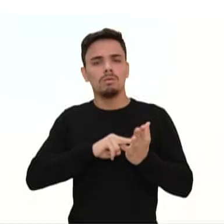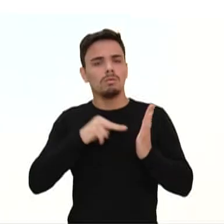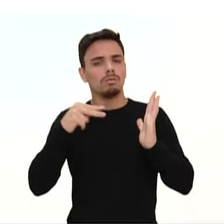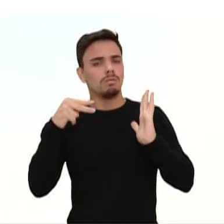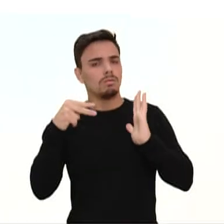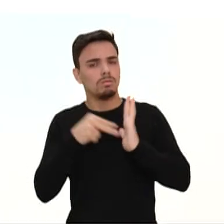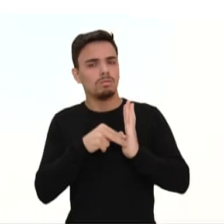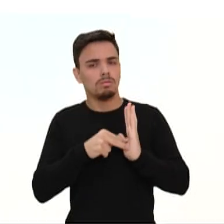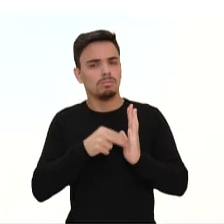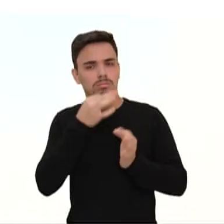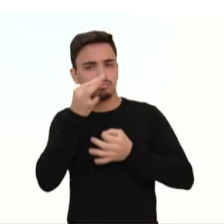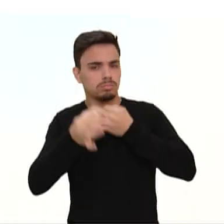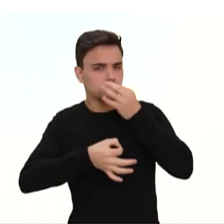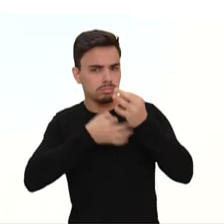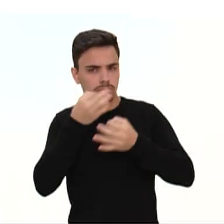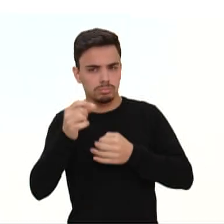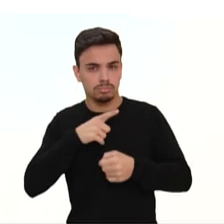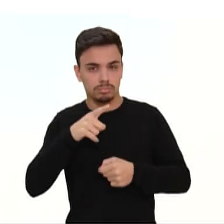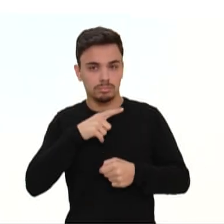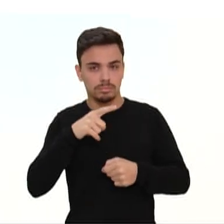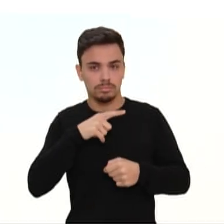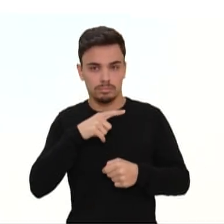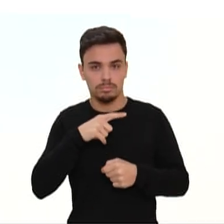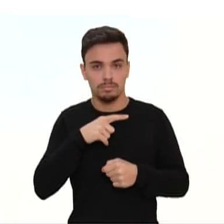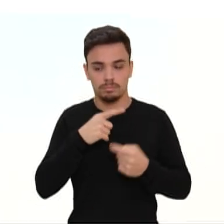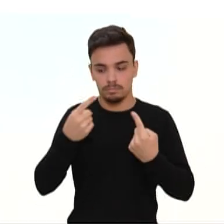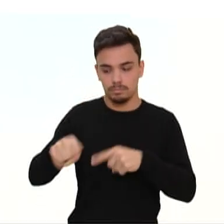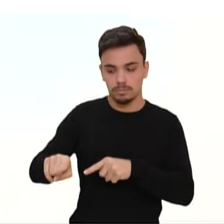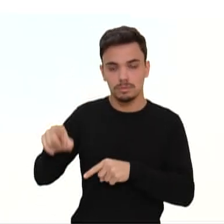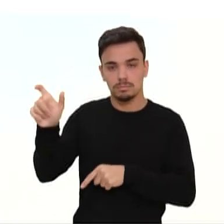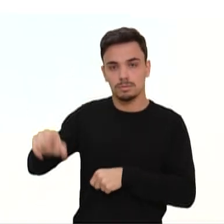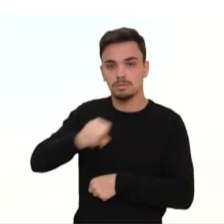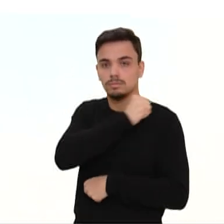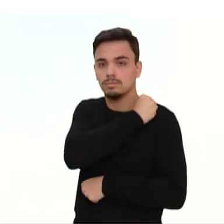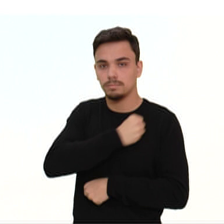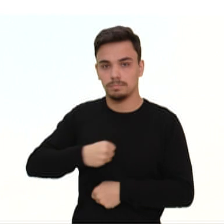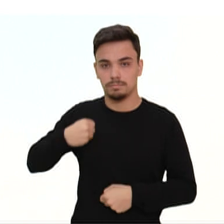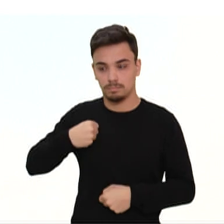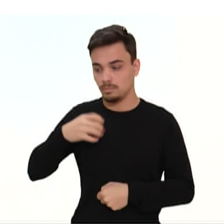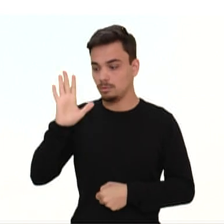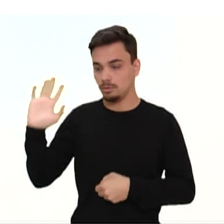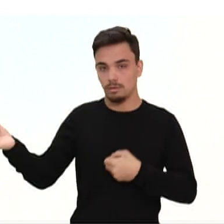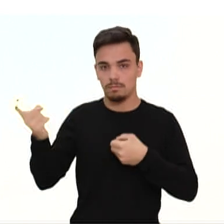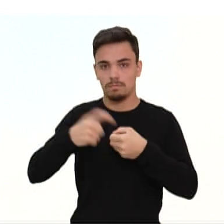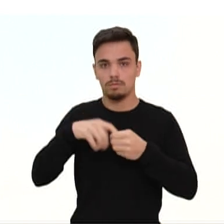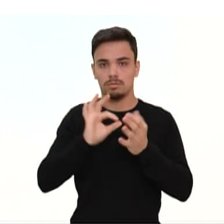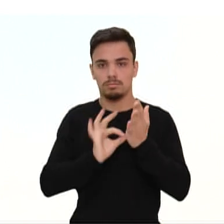da crítica que Nietzsche faz a Sócrates? Voltamos já com a correção.